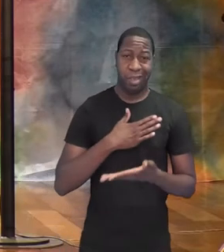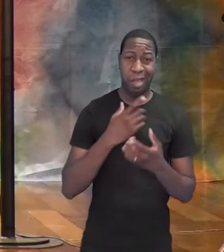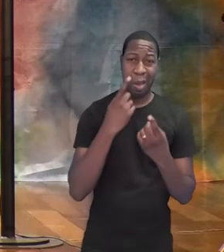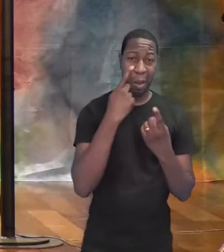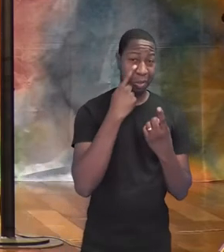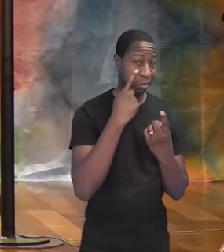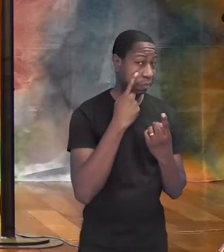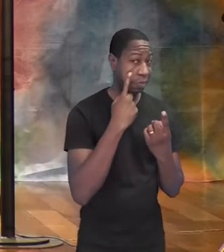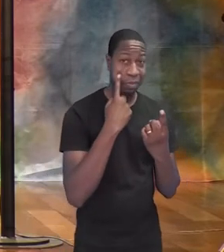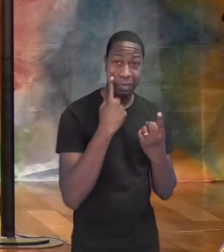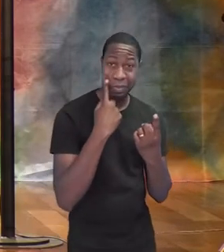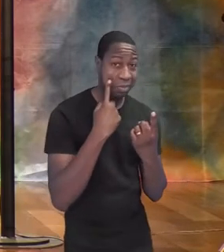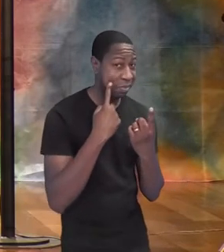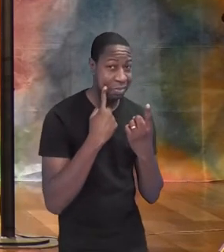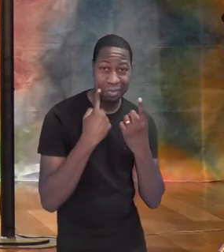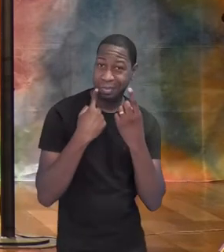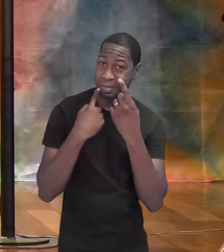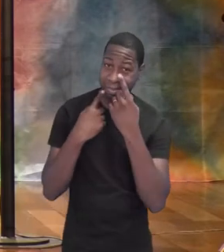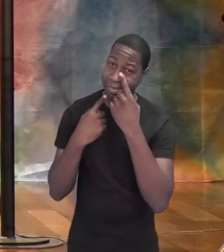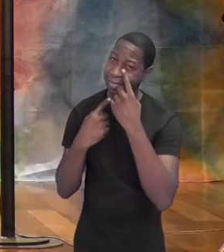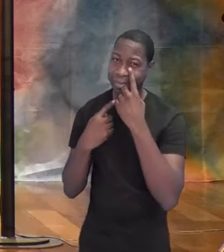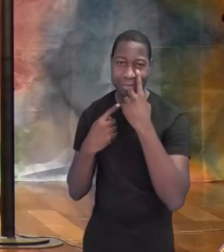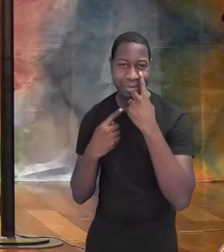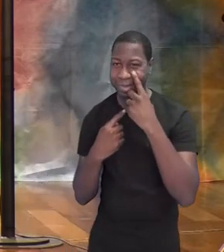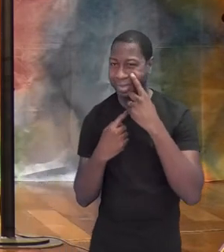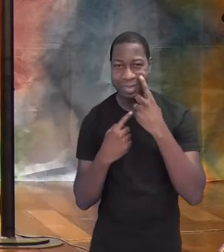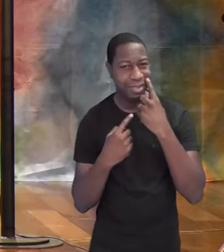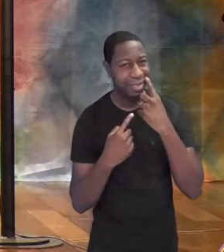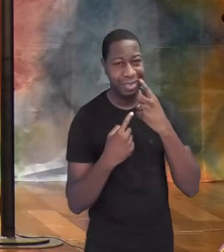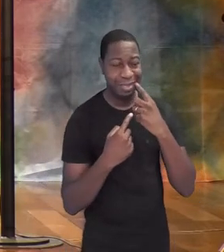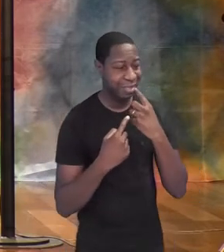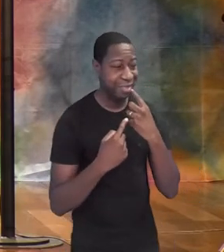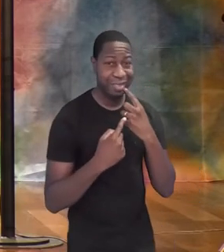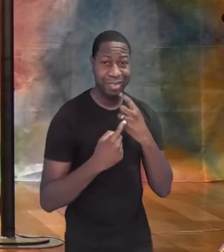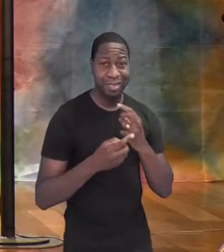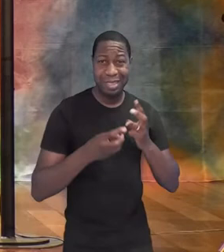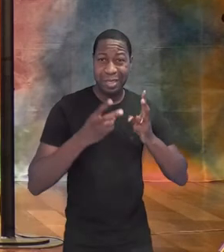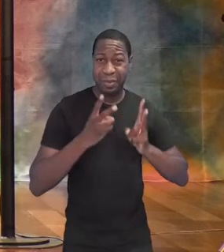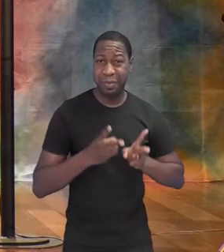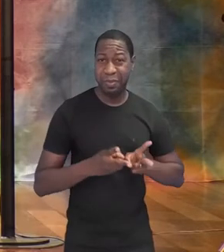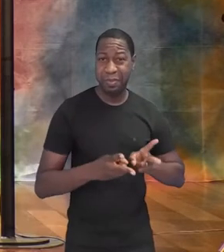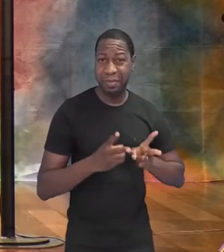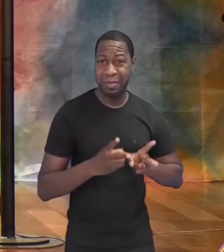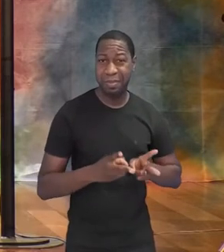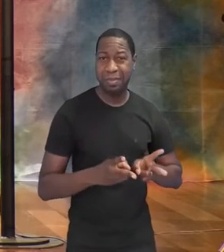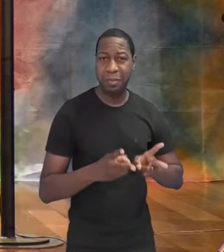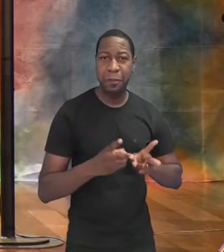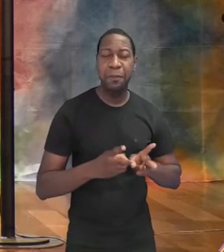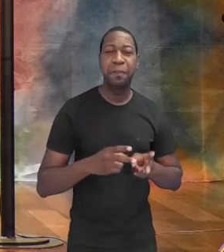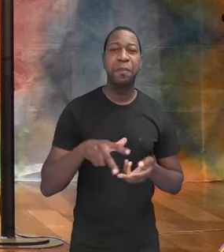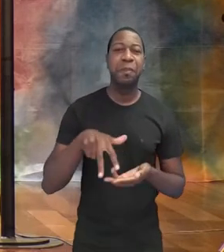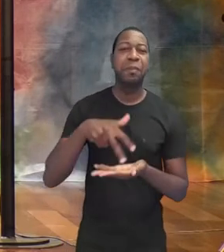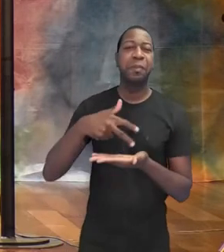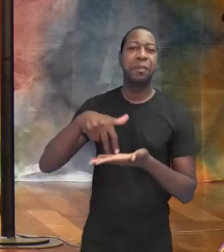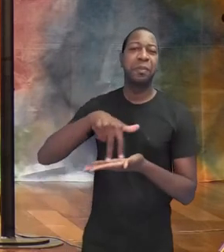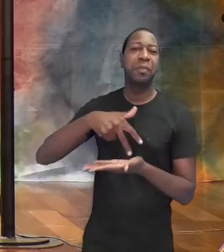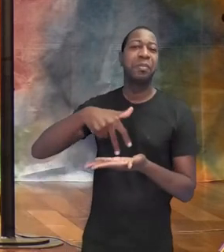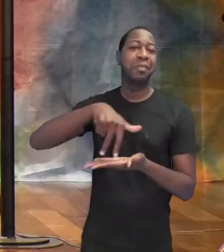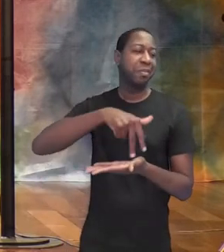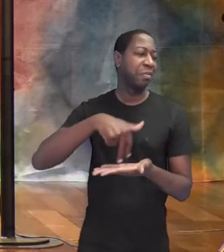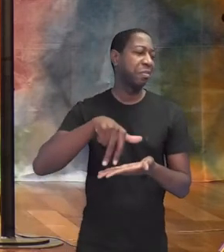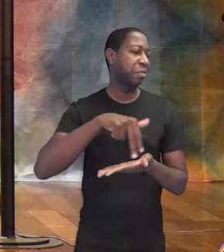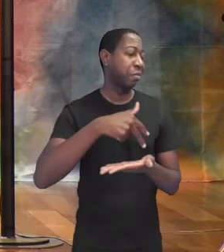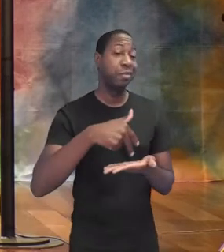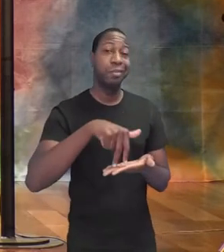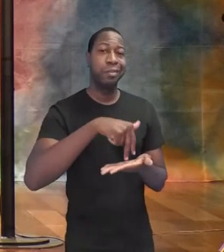mais chorar. Eu danço manso a dança do ombro. Eu danço